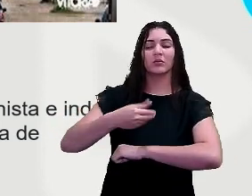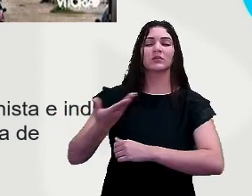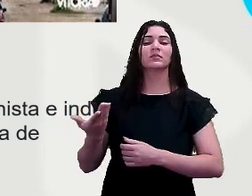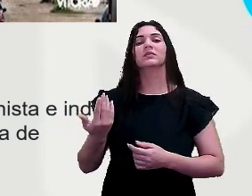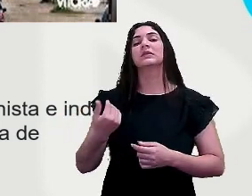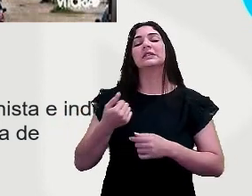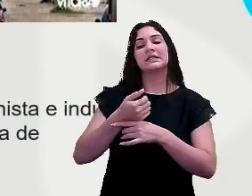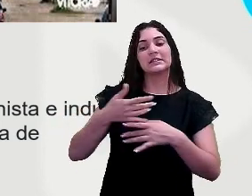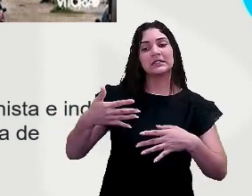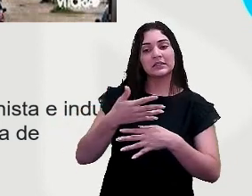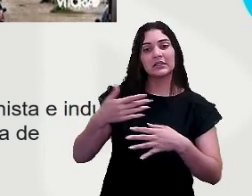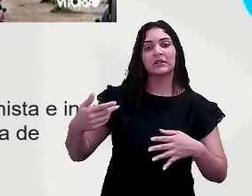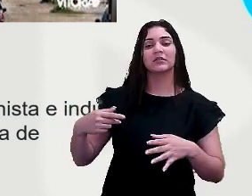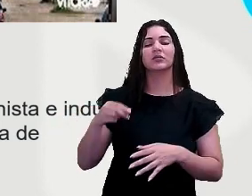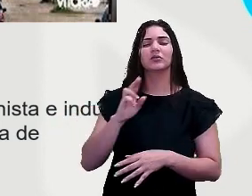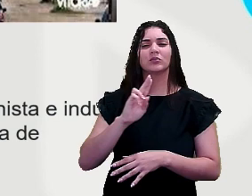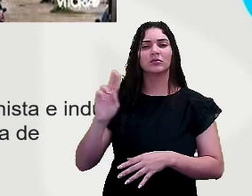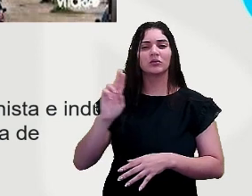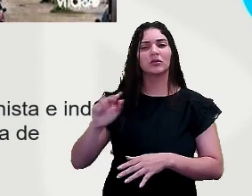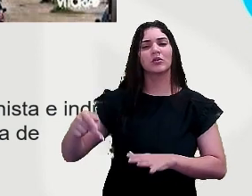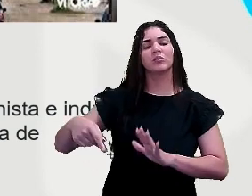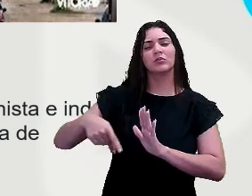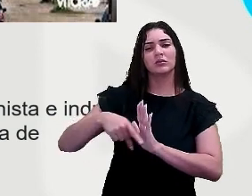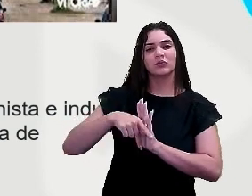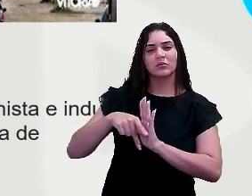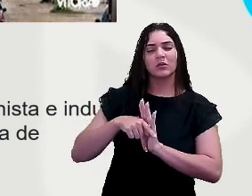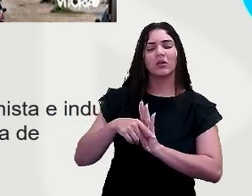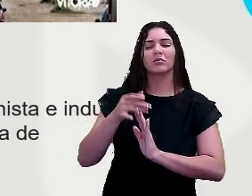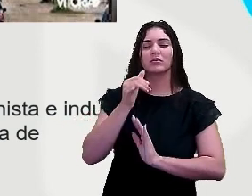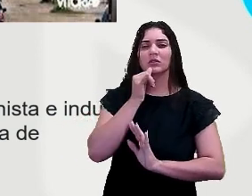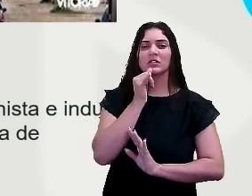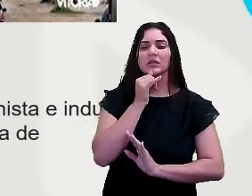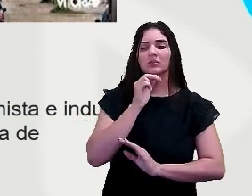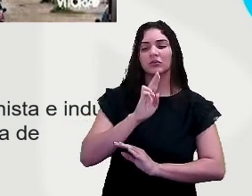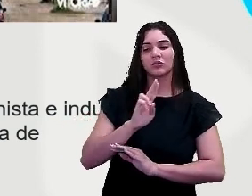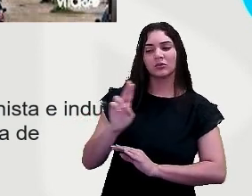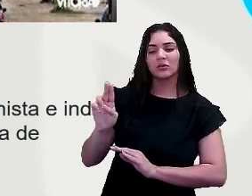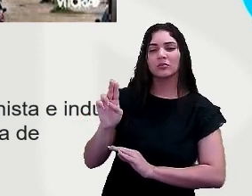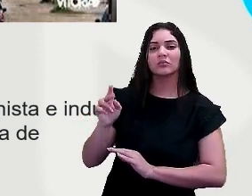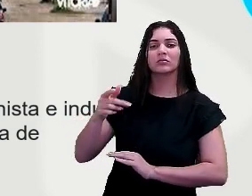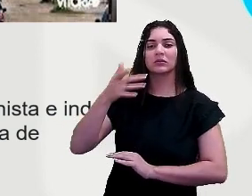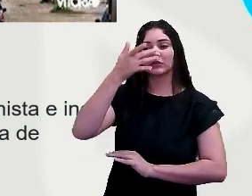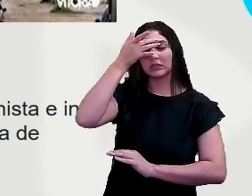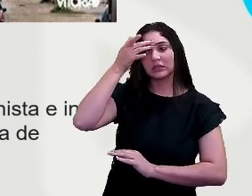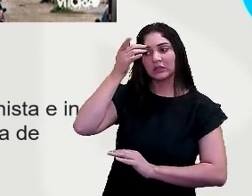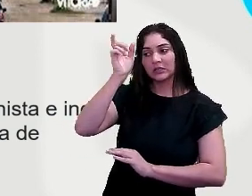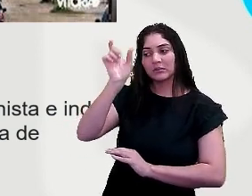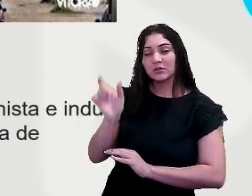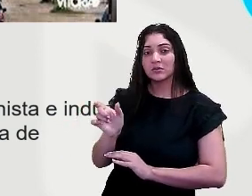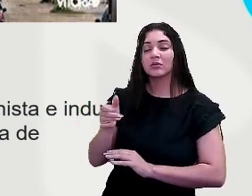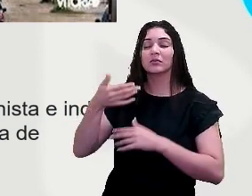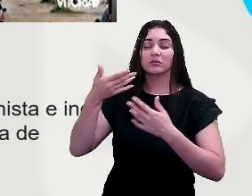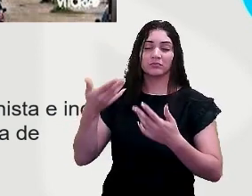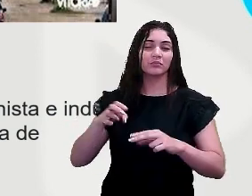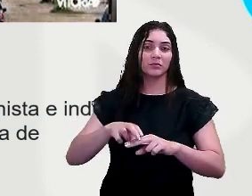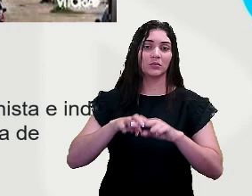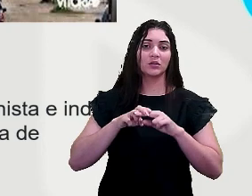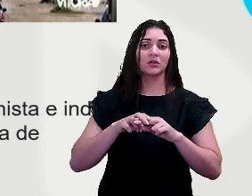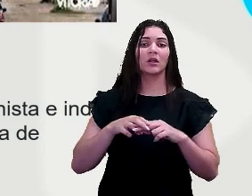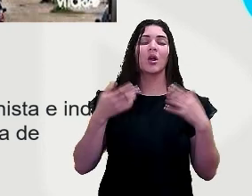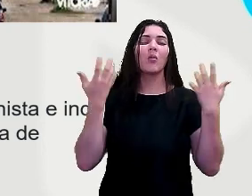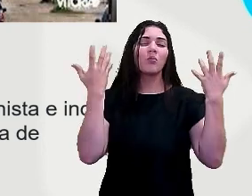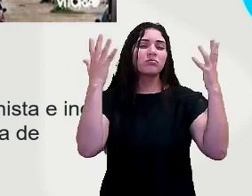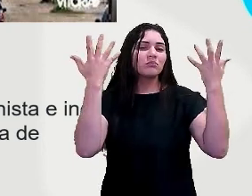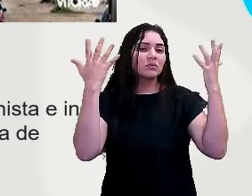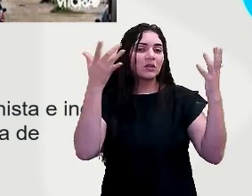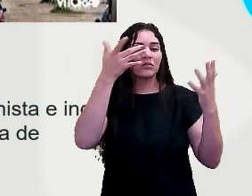cidades com nomes próprios, assim, nomes de pessoas, né? Geralmente é para isso, pessoal, para homenagear alguém. Então tem todo